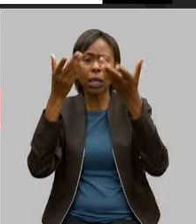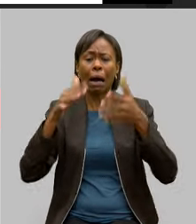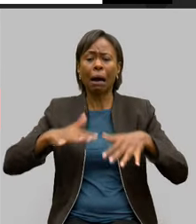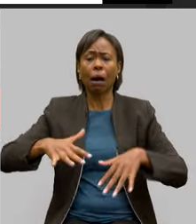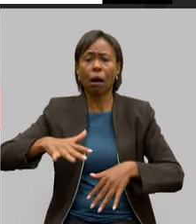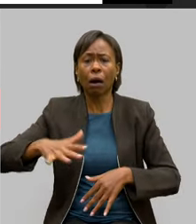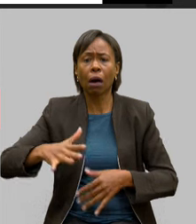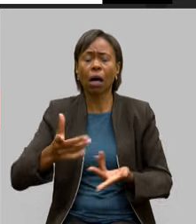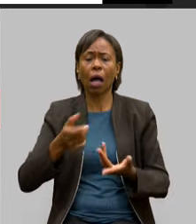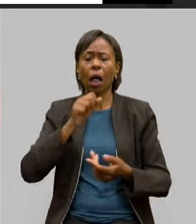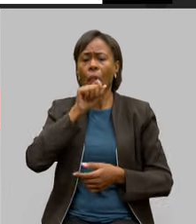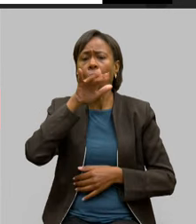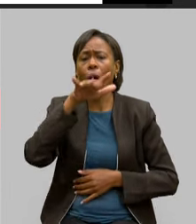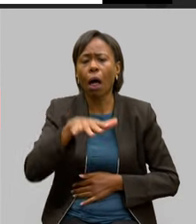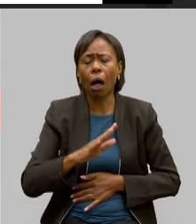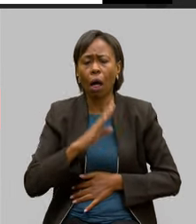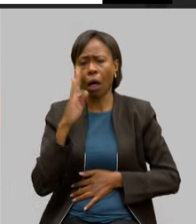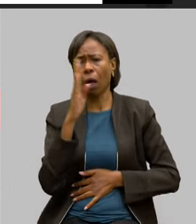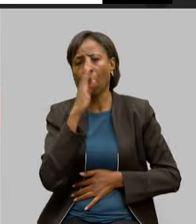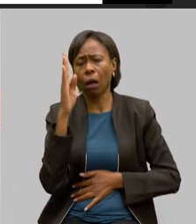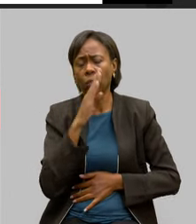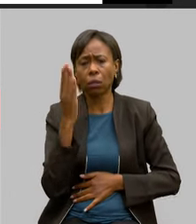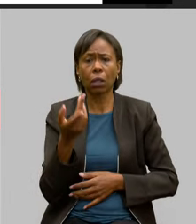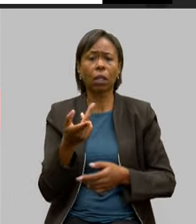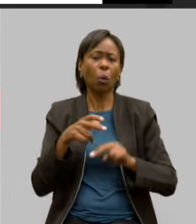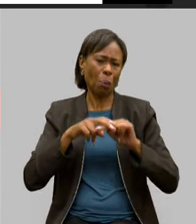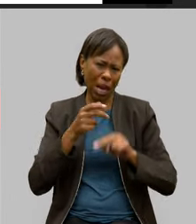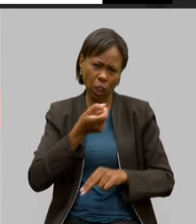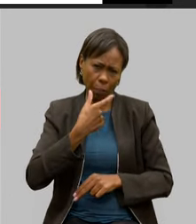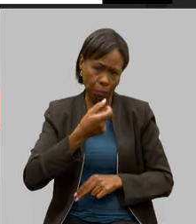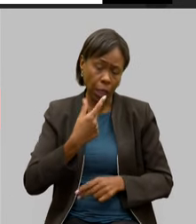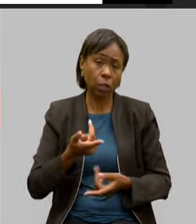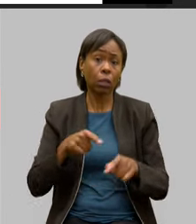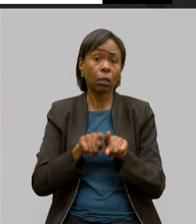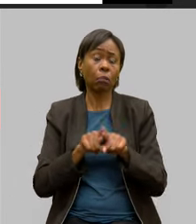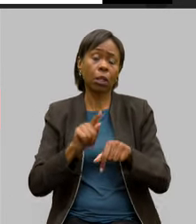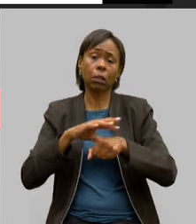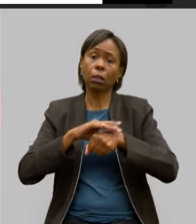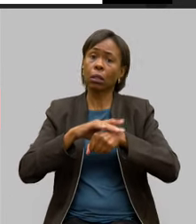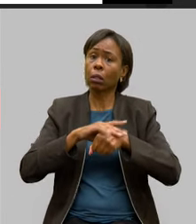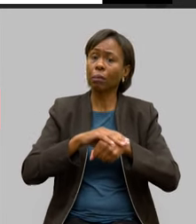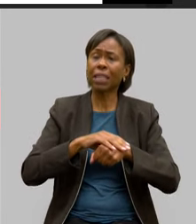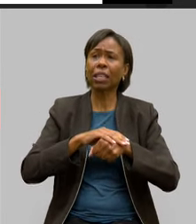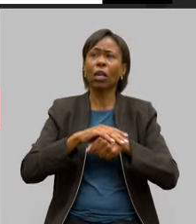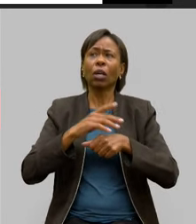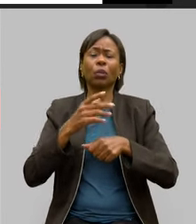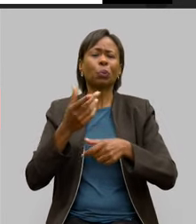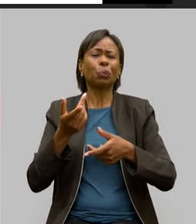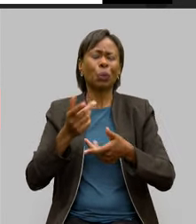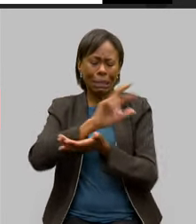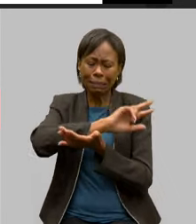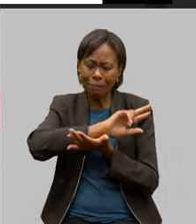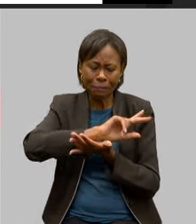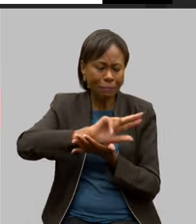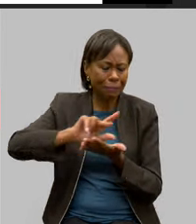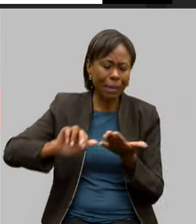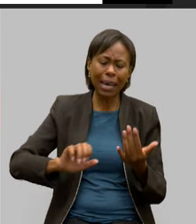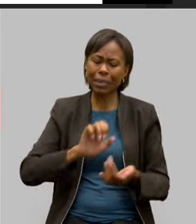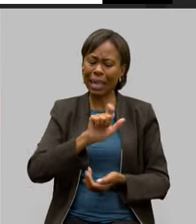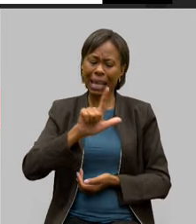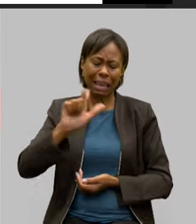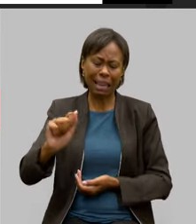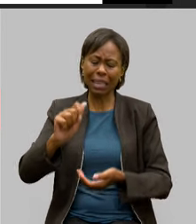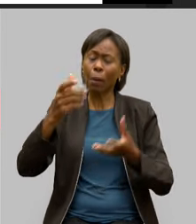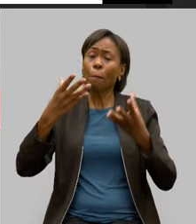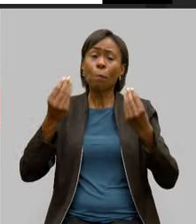nuseas e vômitos induzidos pela quimioterapia eh doenças de como esclerose múltipla enfim são uma série de de de